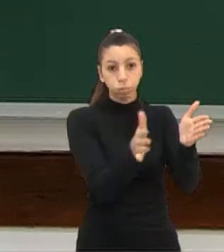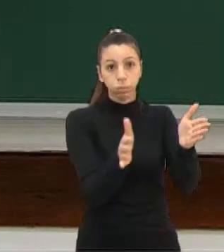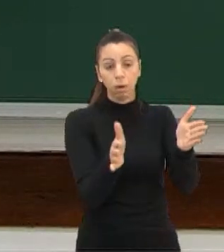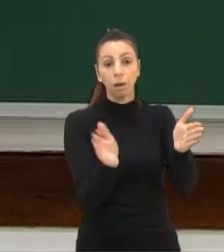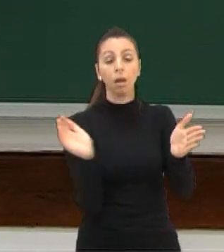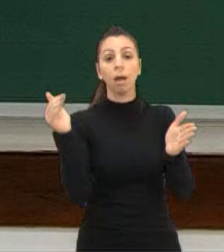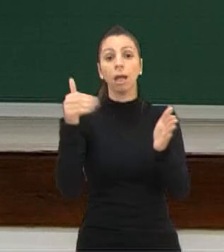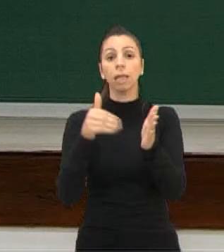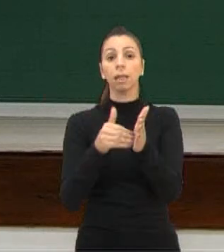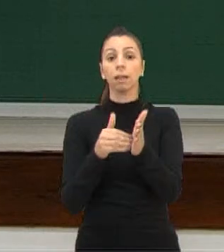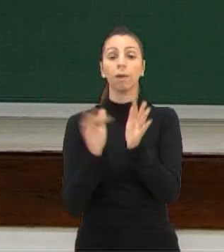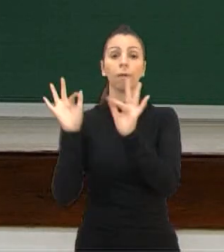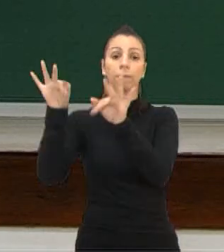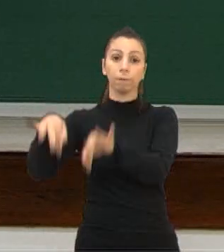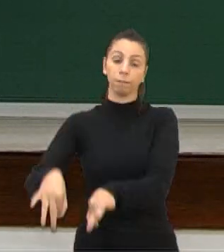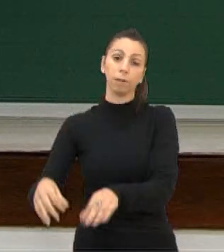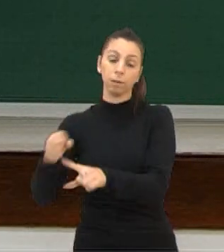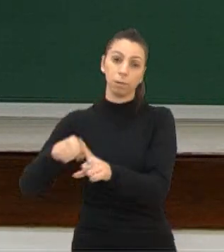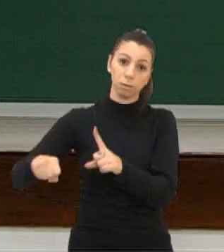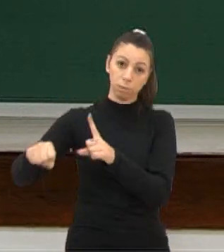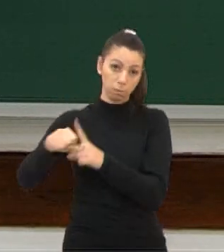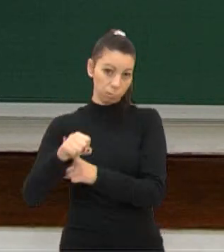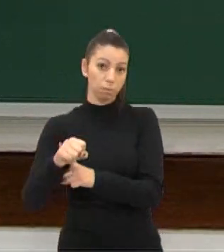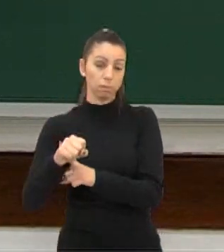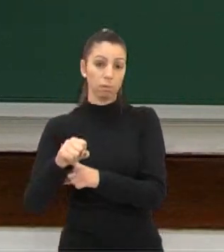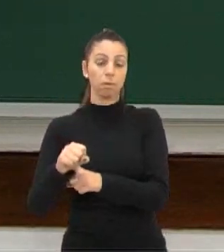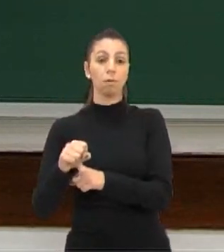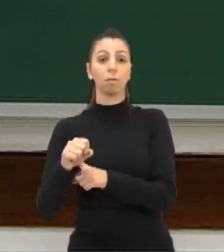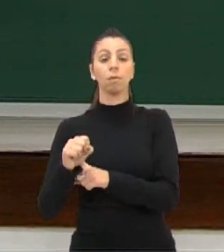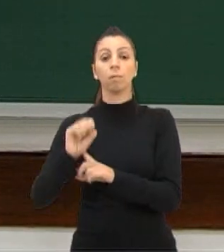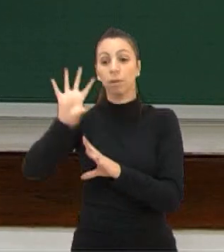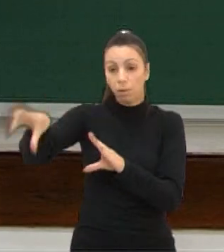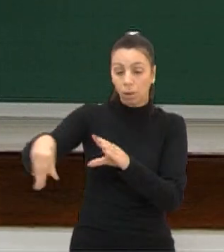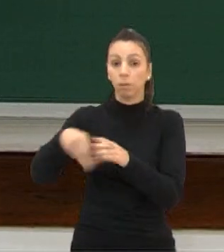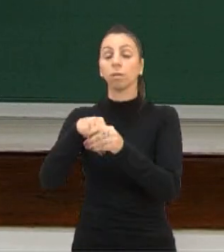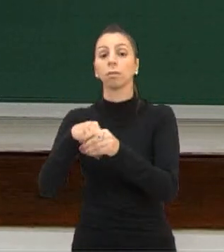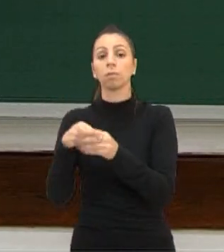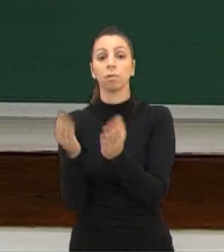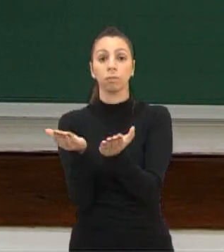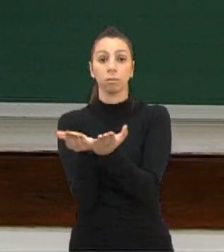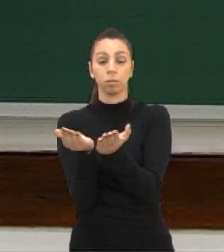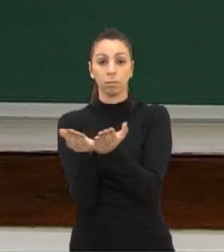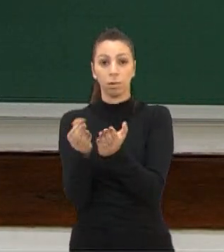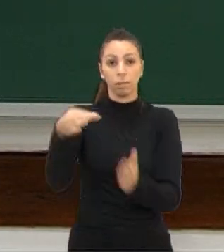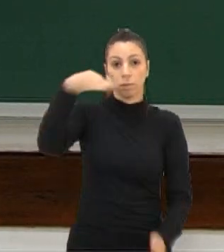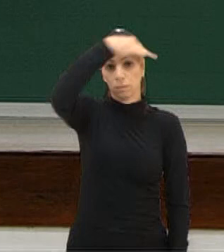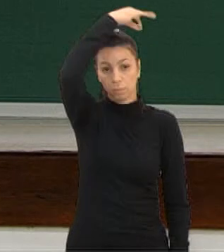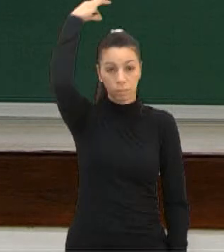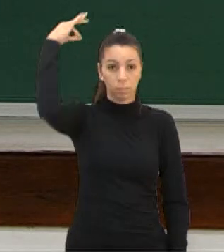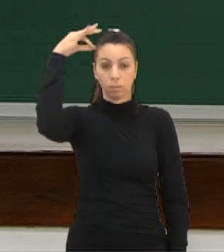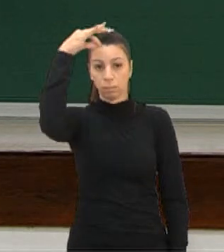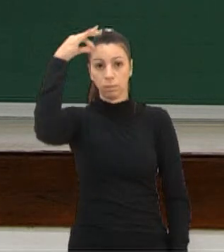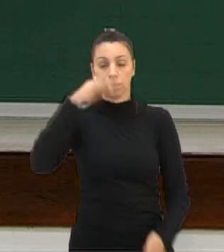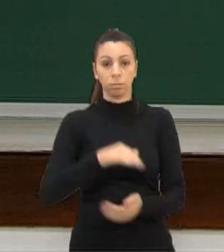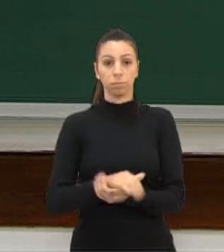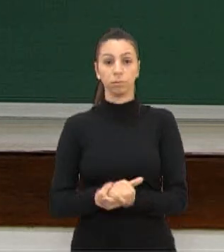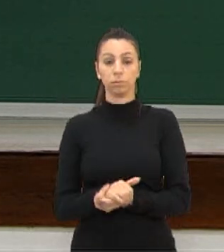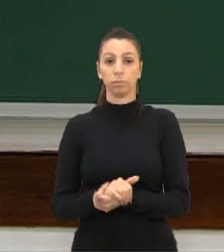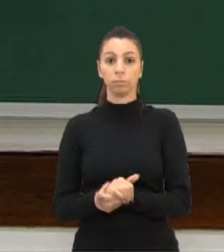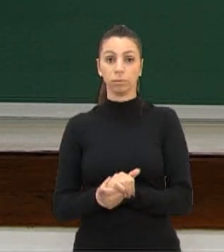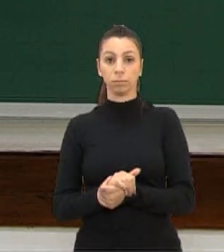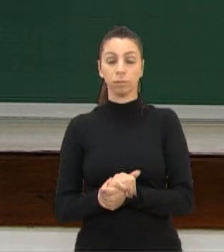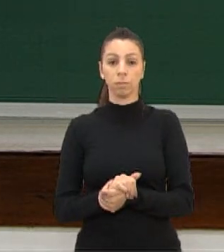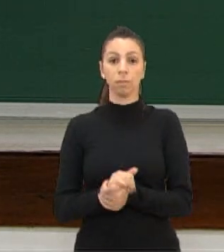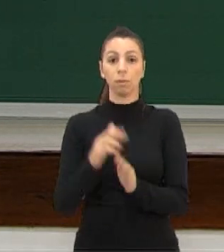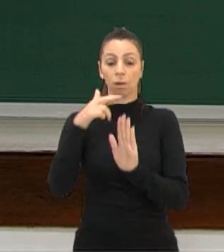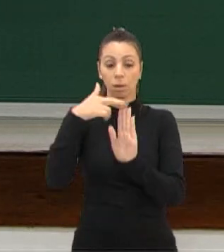anos, os dogmas eles serão os mesmos, porque está contemplado dentro de um livro sagrado. Aquele livro sagrado é onde estão